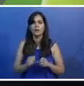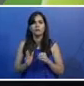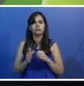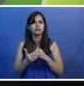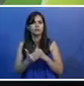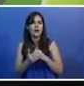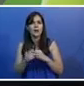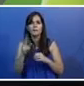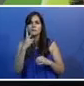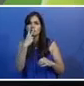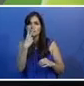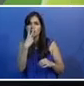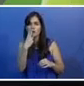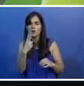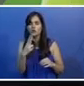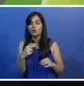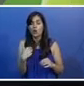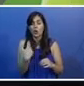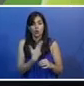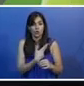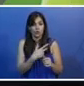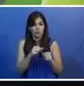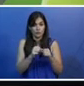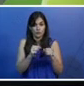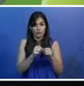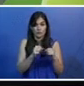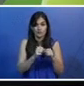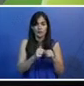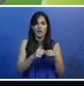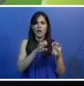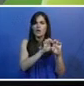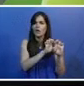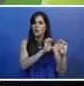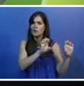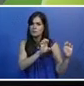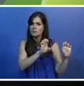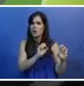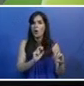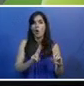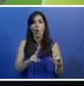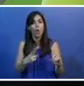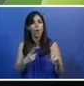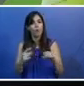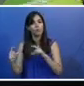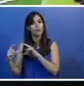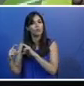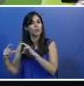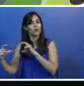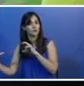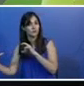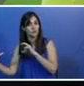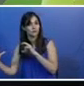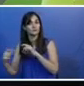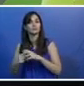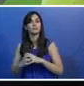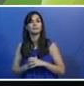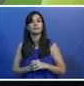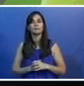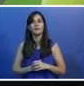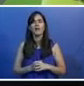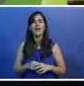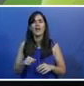resolver uma expressão algébrica ou uma equação algébrica, a gente fala resolver uma expressão algébrica